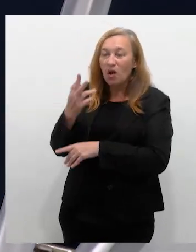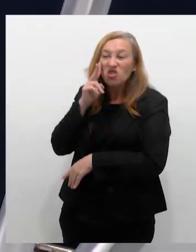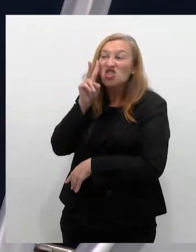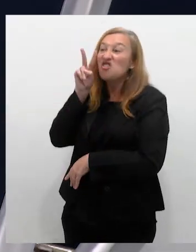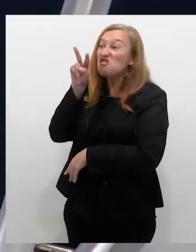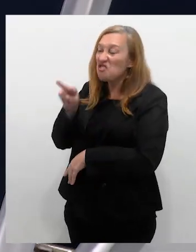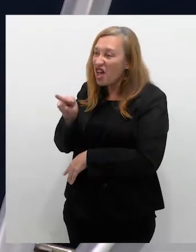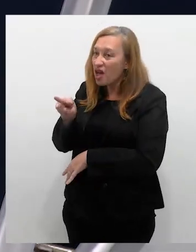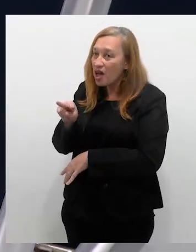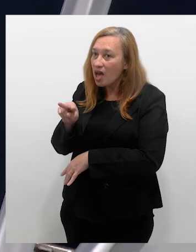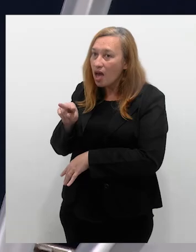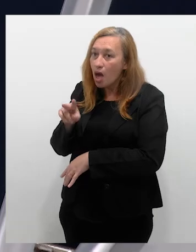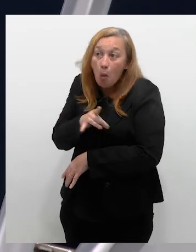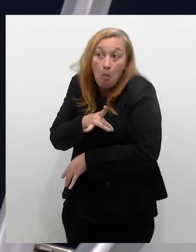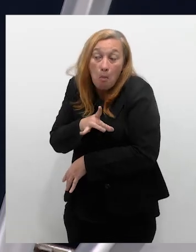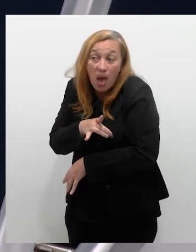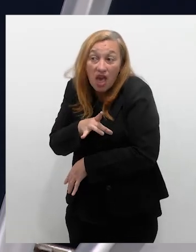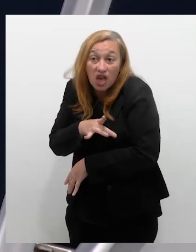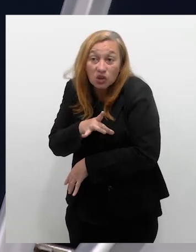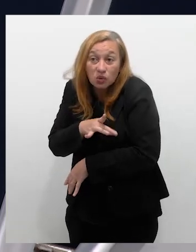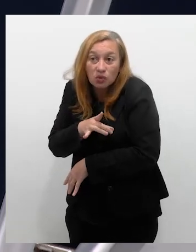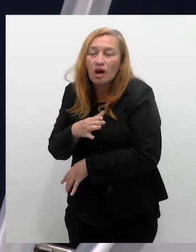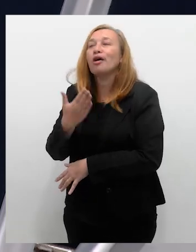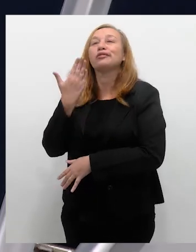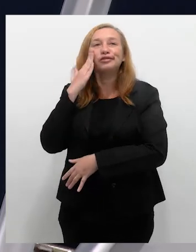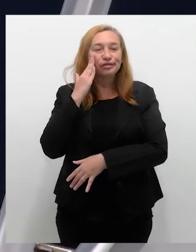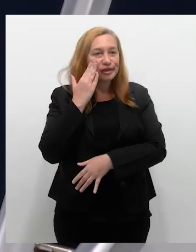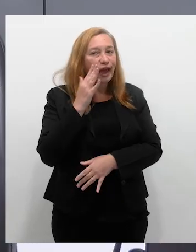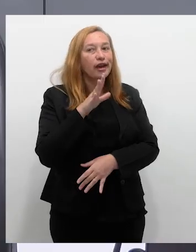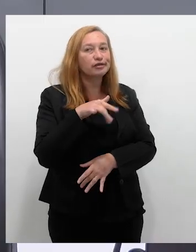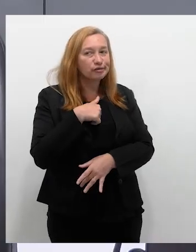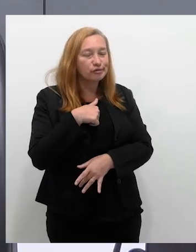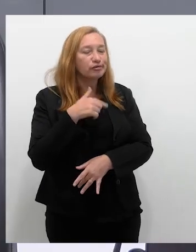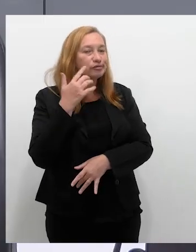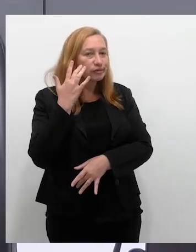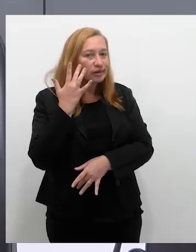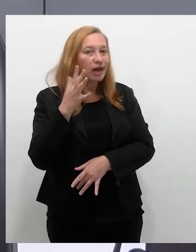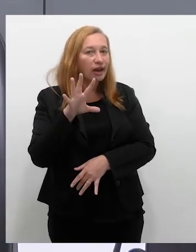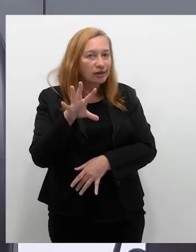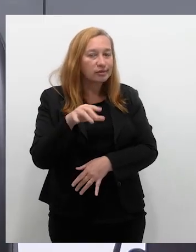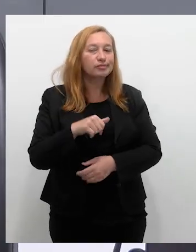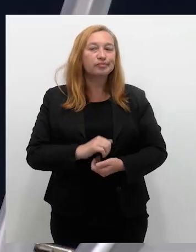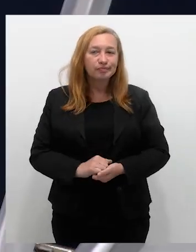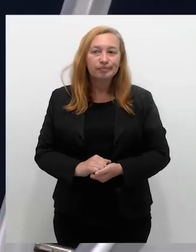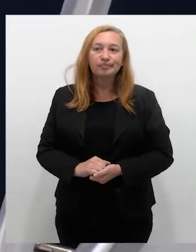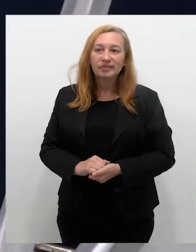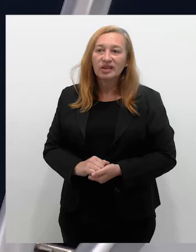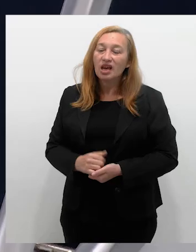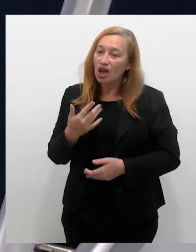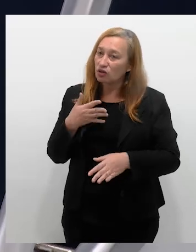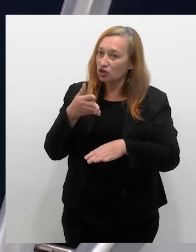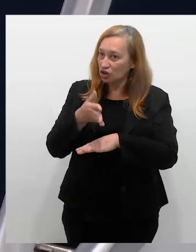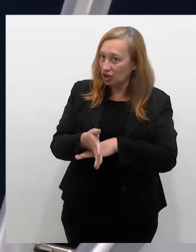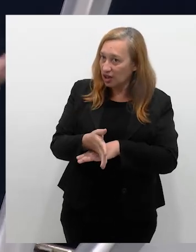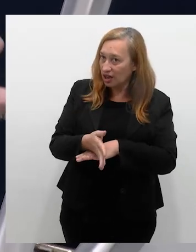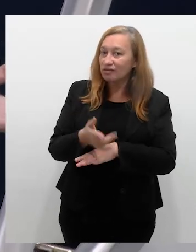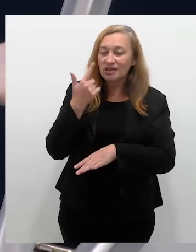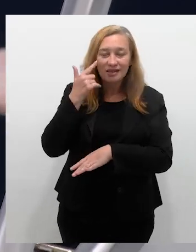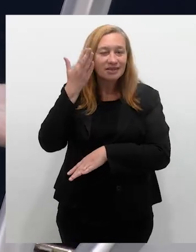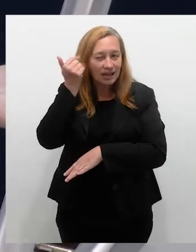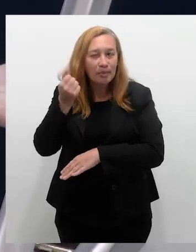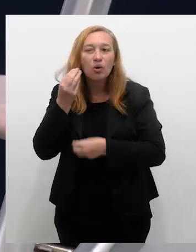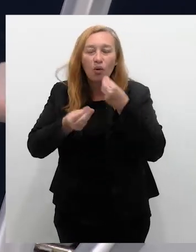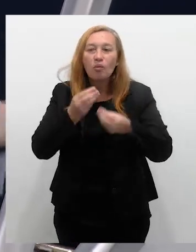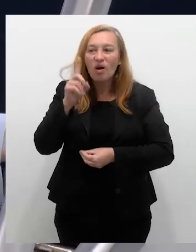de assistir, eu morro de medo. Eu te entendo, me identifiquei. Você se identifica? Eu morro demais. de medo. Eu cheguei lá no estúdio, você sabe como que